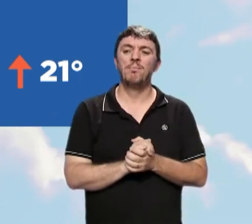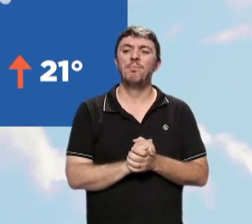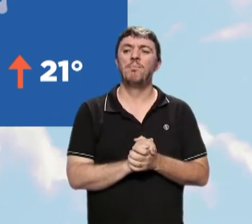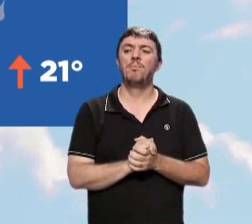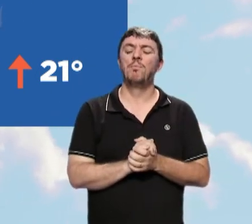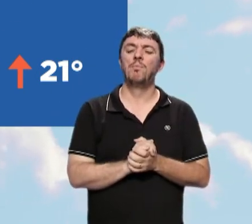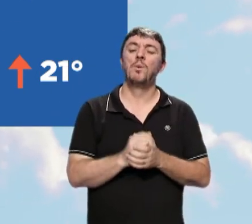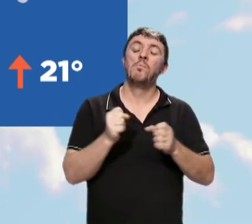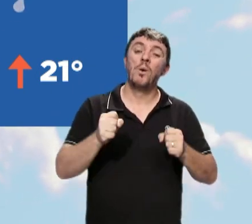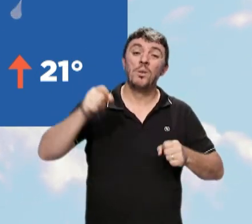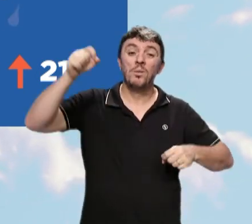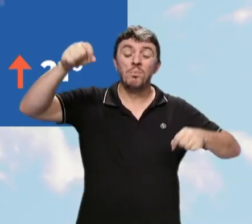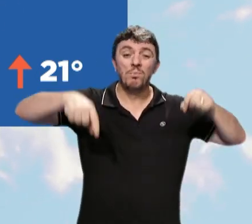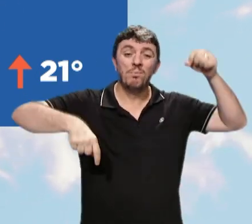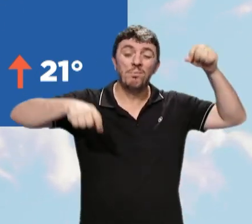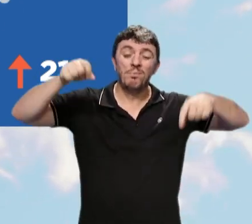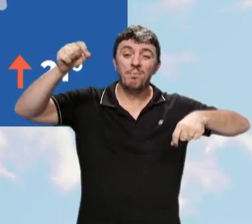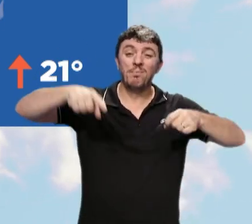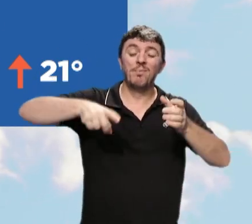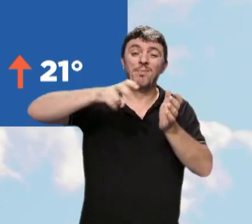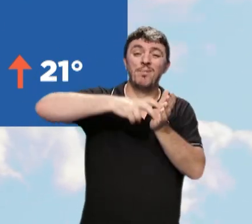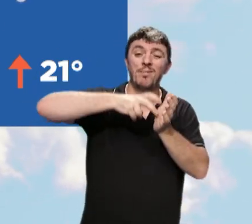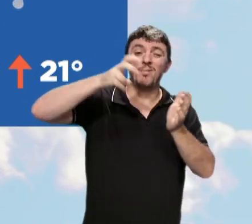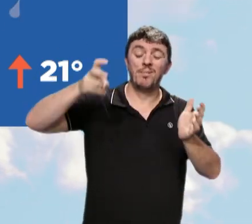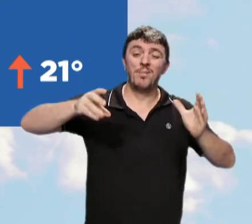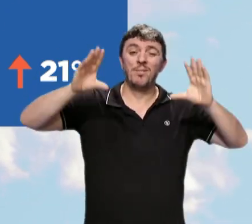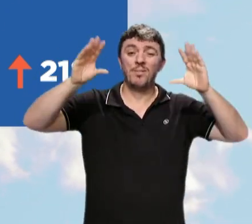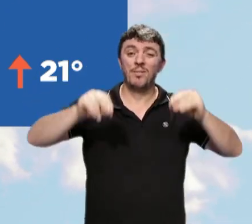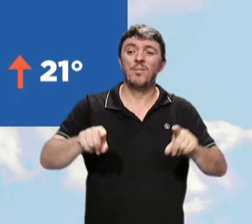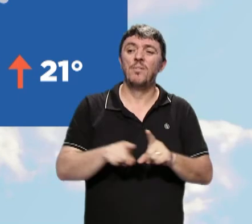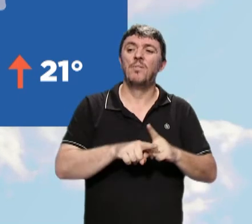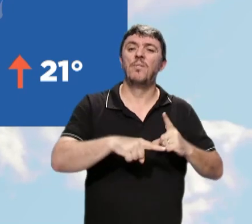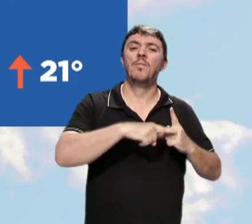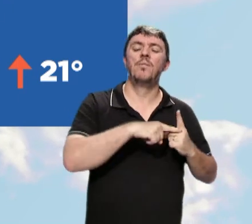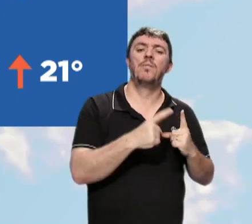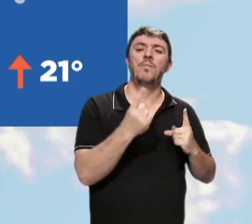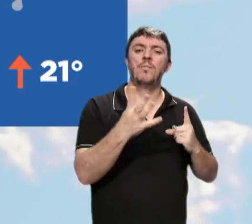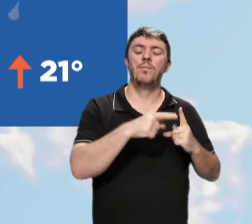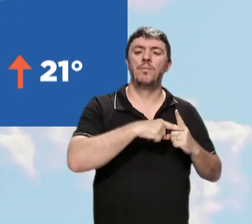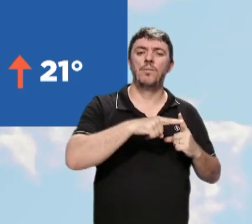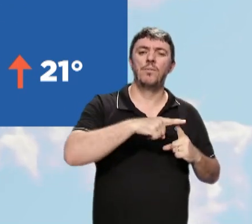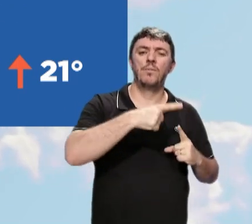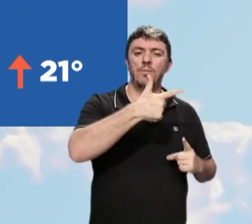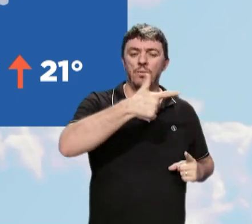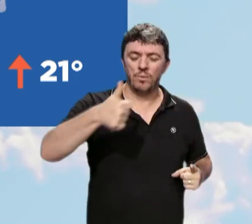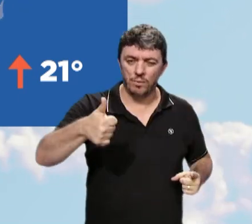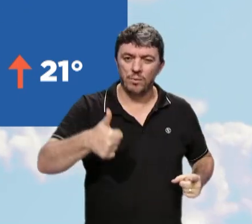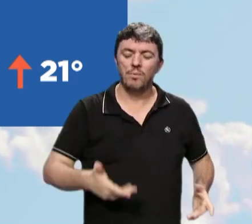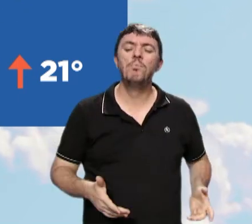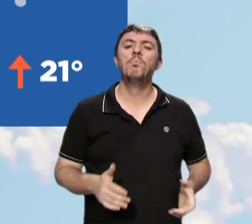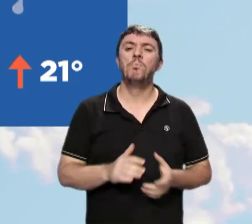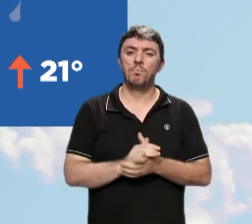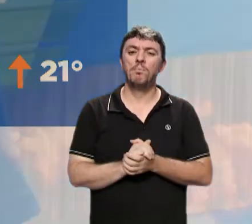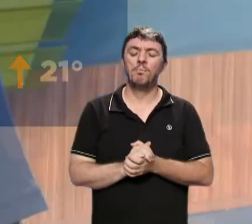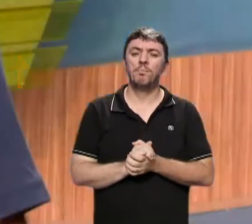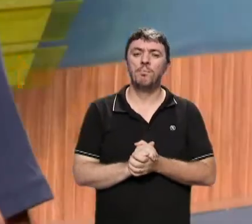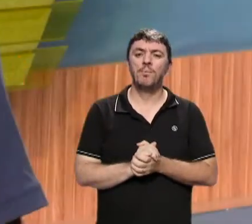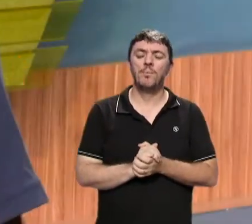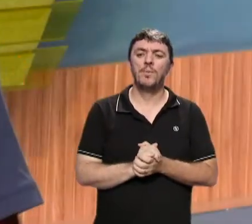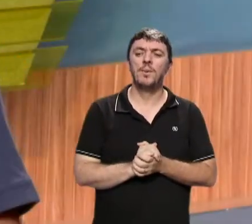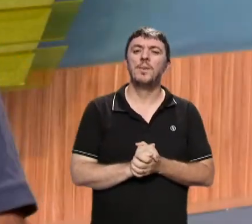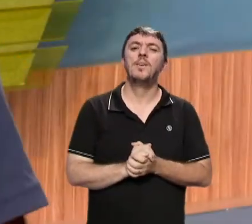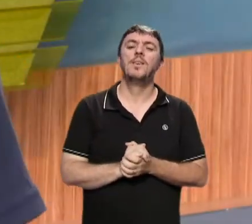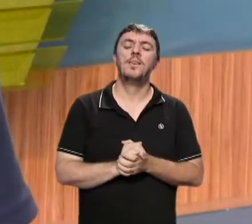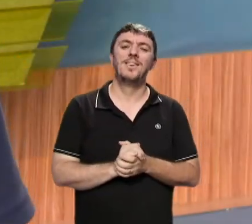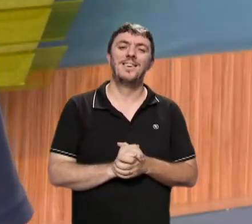tarde e pode garoar de manhã e à noite. Mínima de 14 e máxima de 21 graus. Quem quiser um pouco de frescor